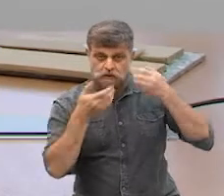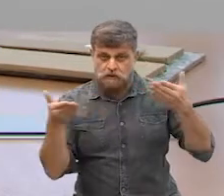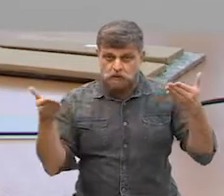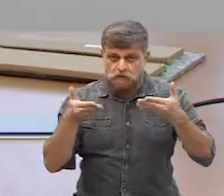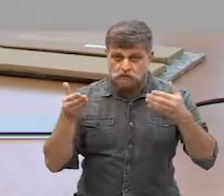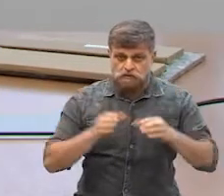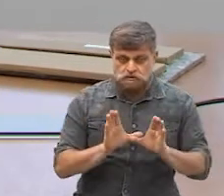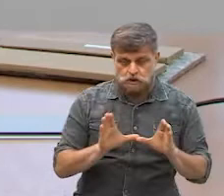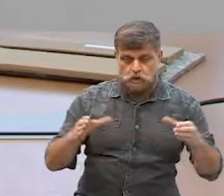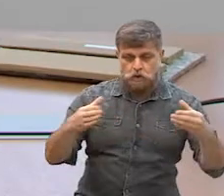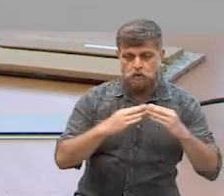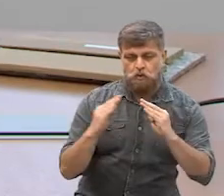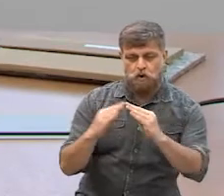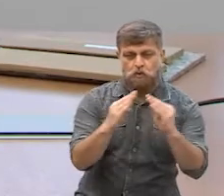principalmente em condomínios, em shoppings, né?